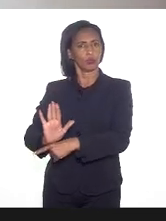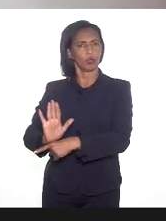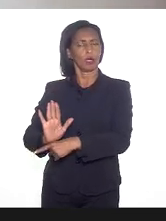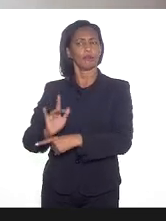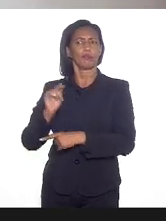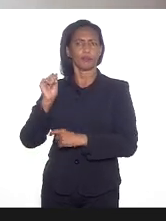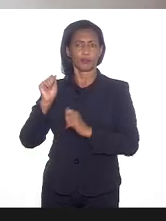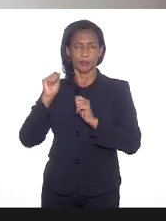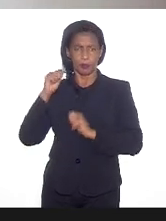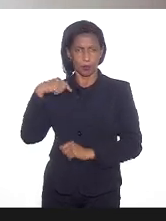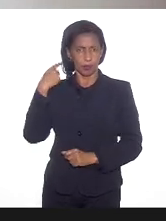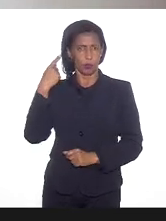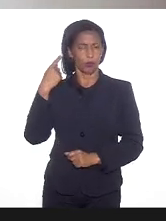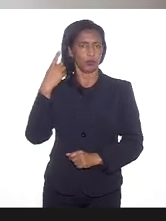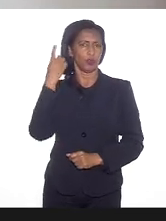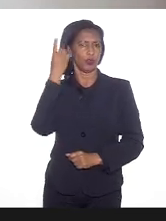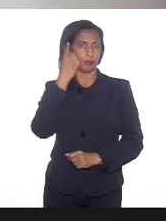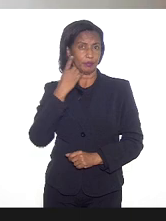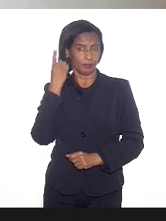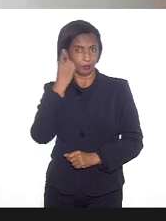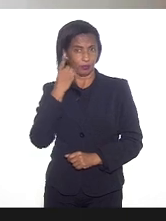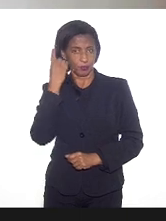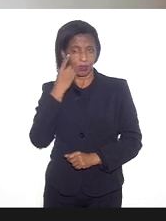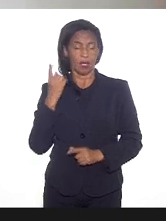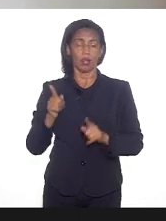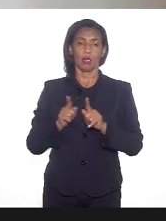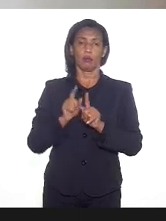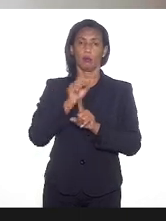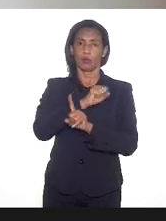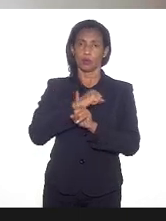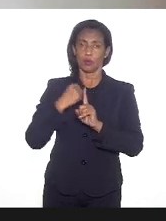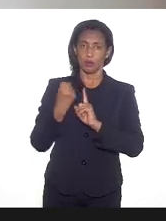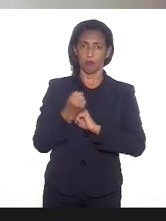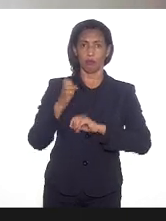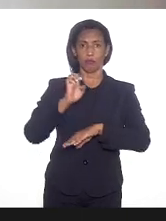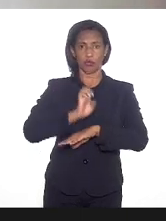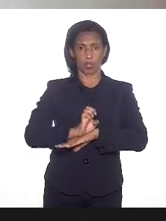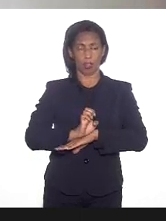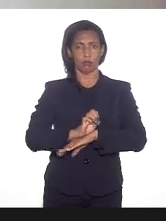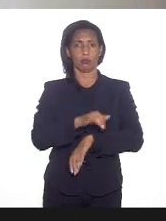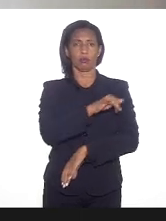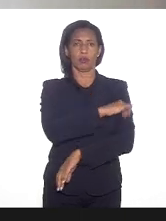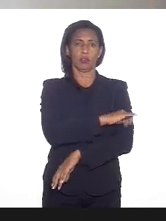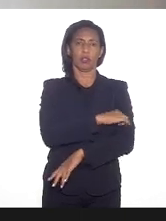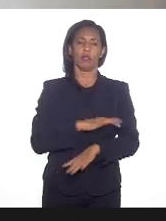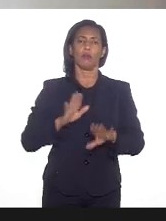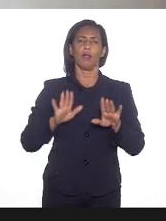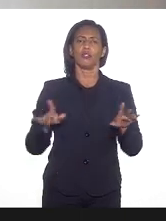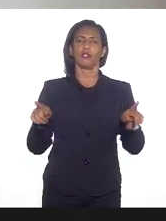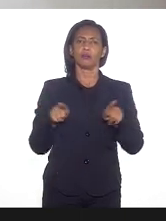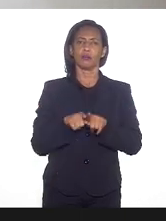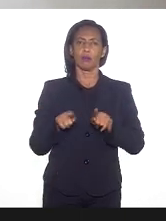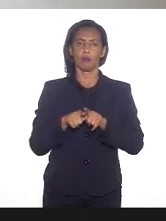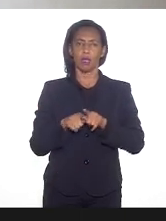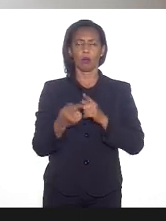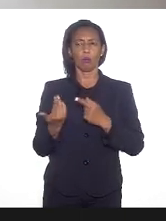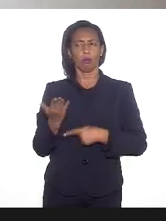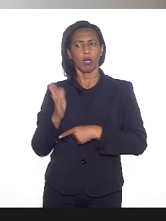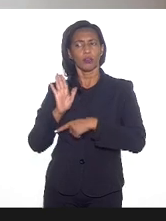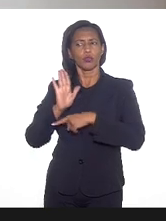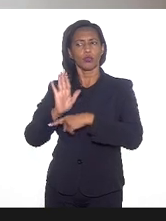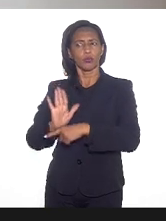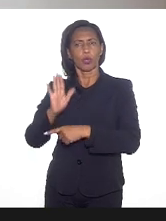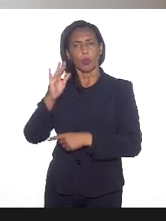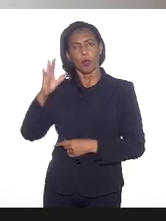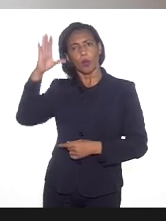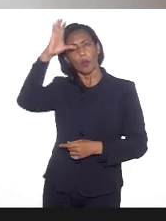Parlamento Fluminense, para a sociedade do Estado do Rio de Janeiro, mas também é uma contribuição mais ampla na